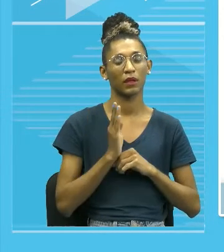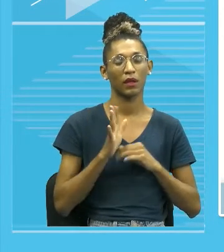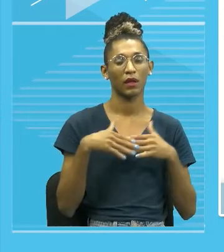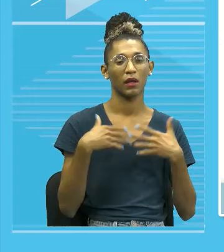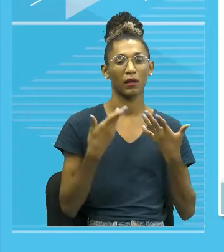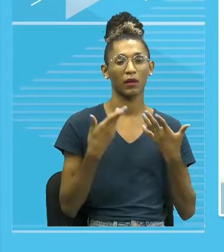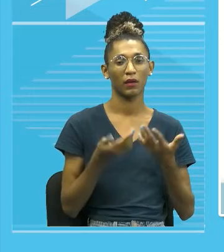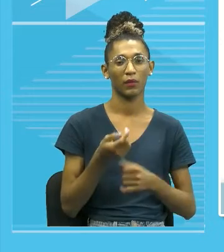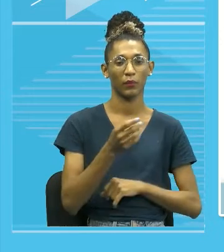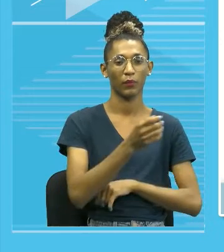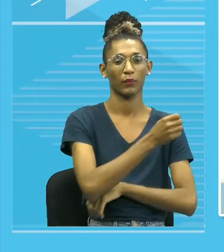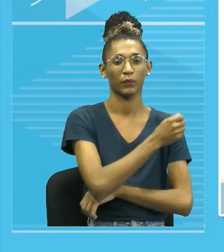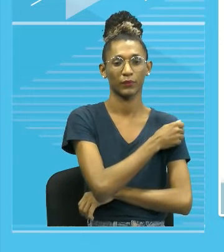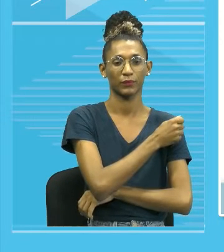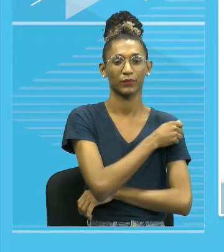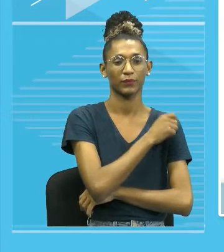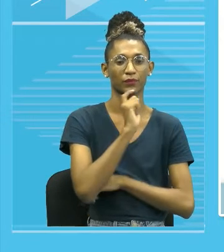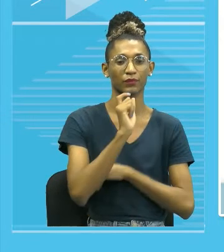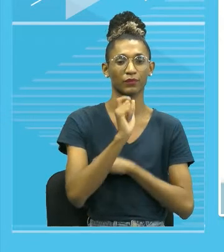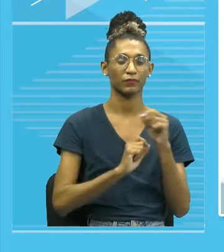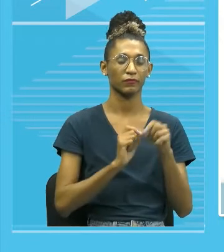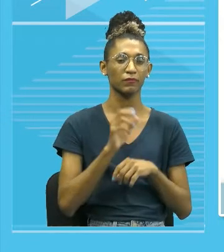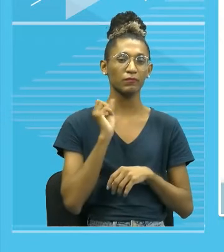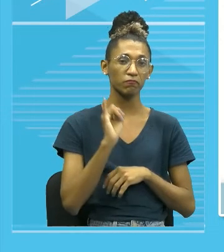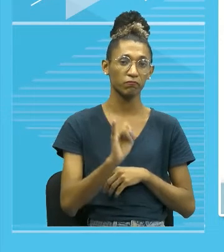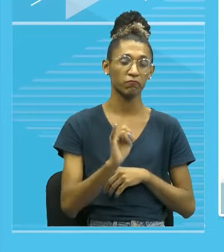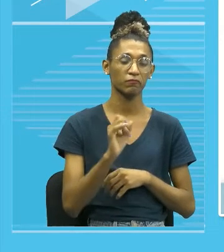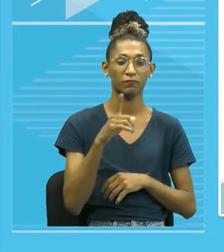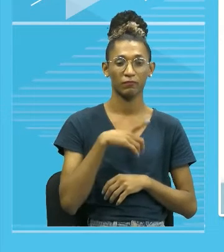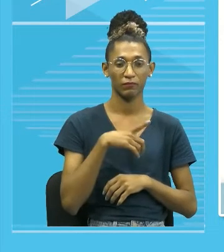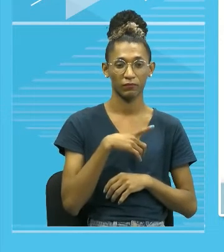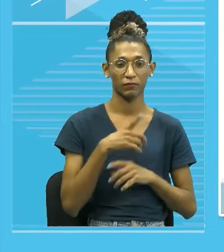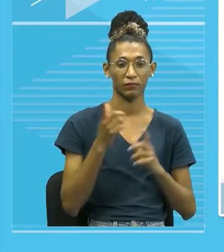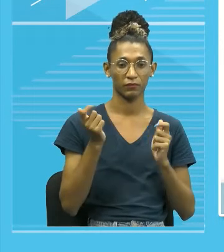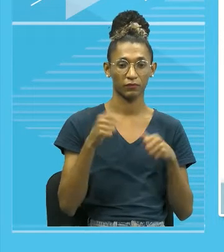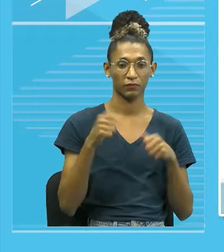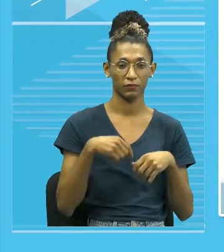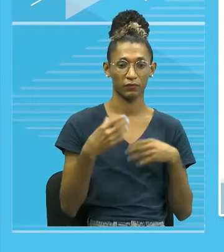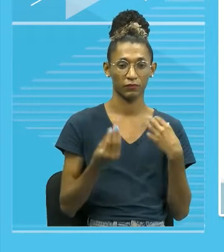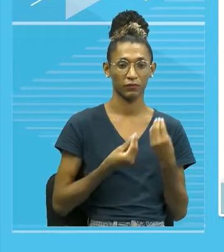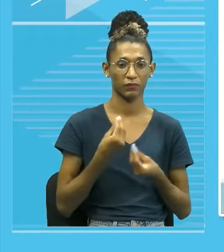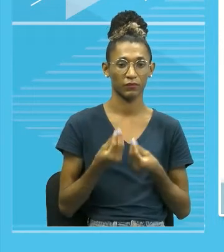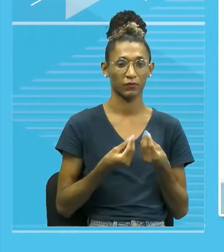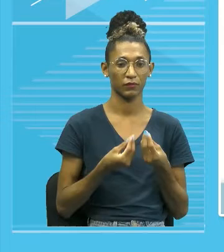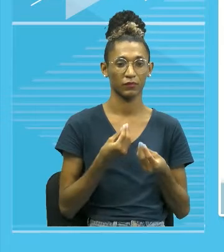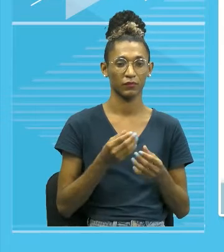mais que de repente exista e possa ser